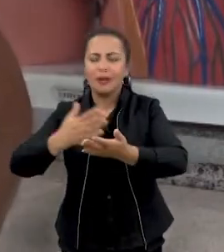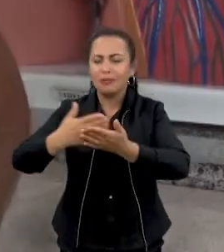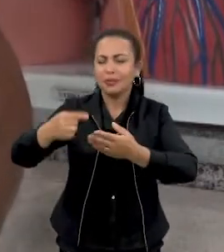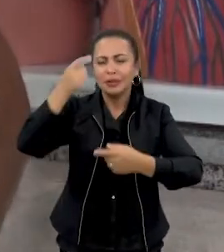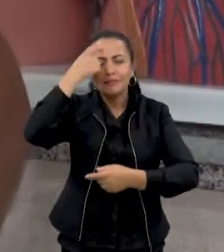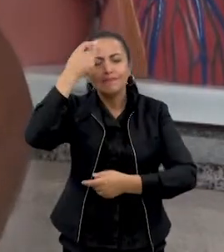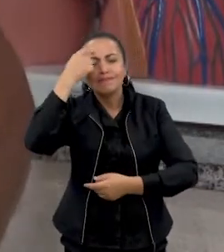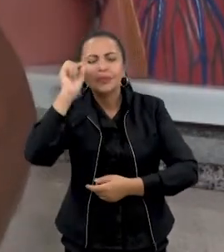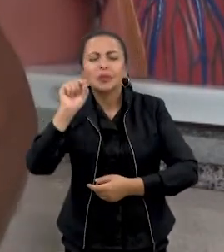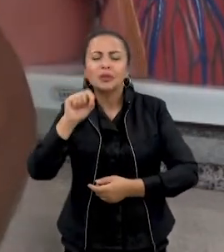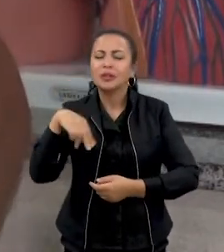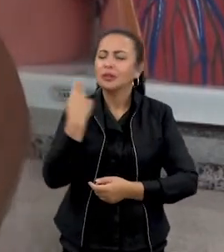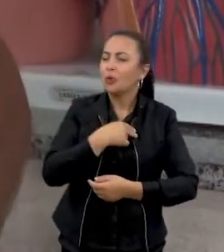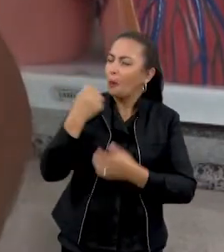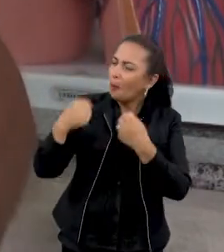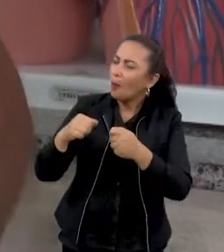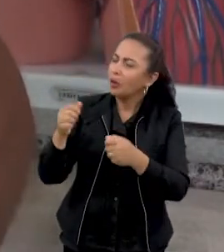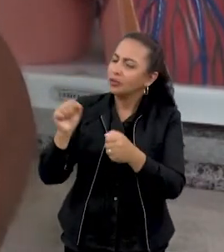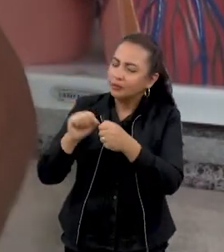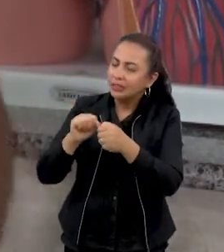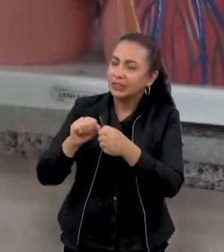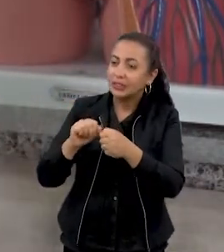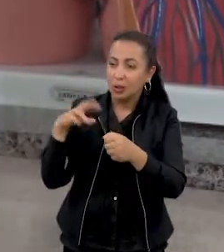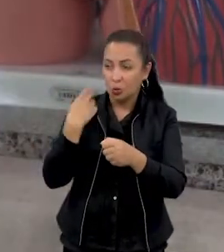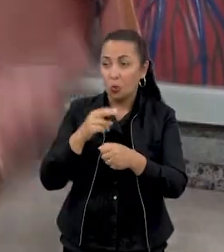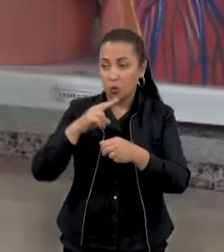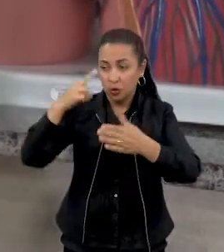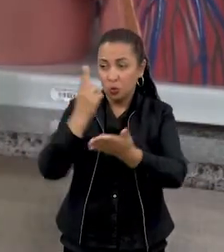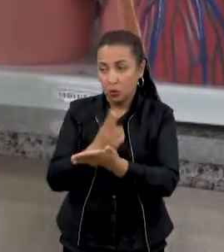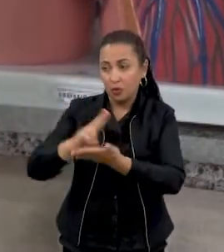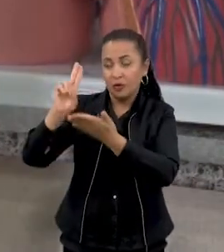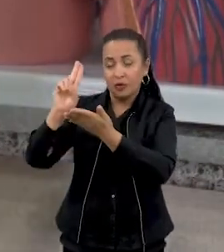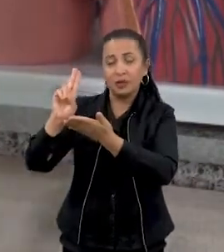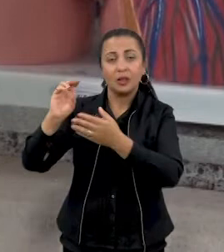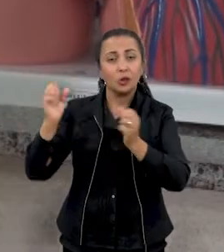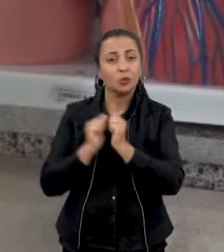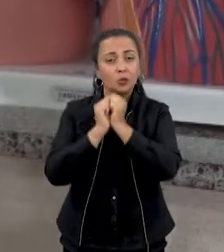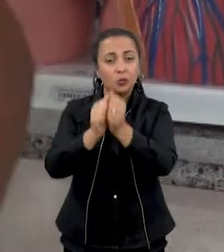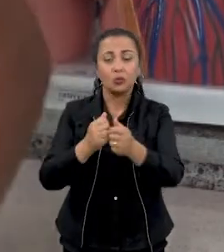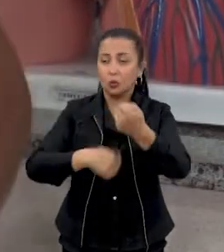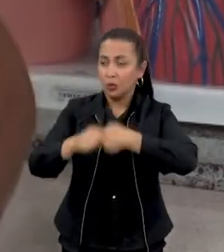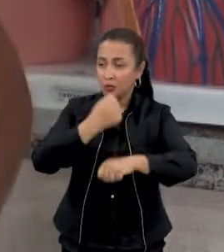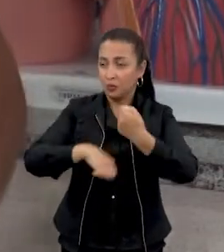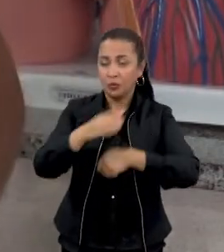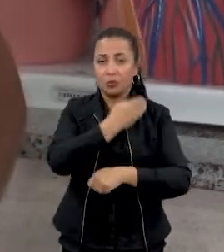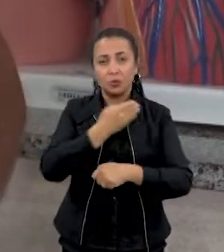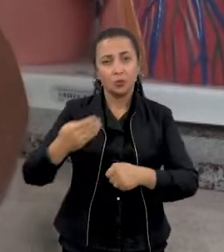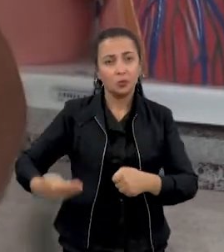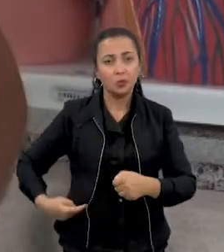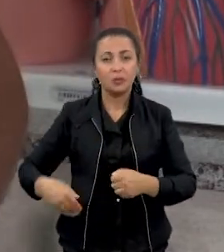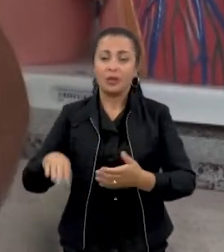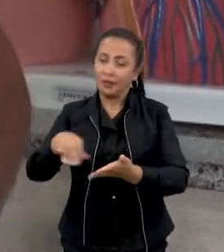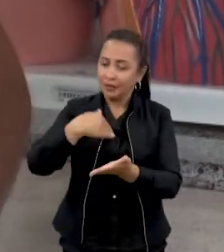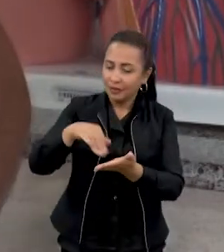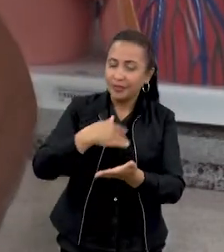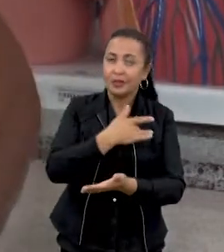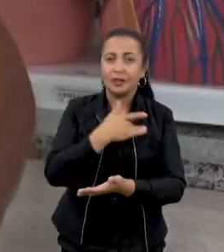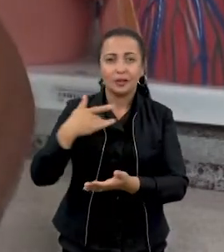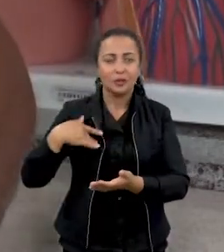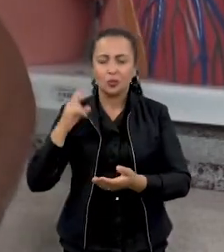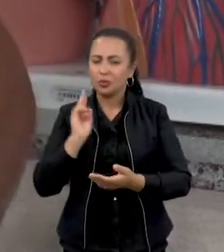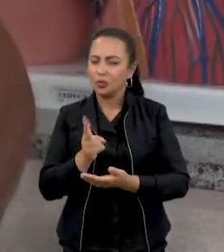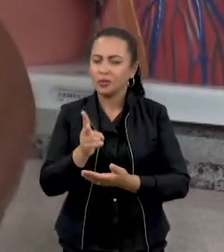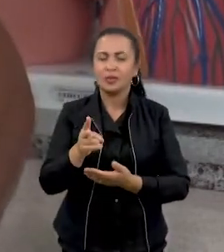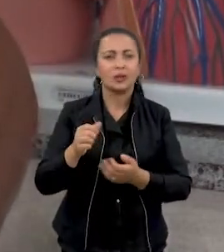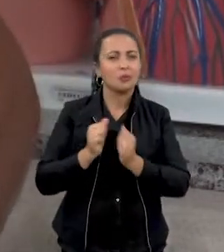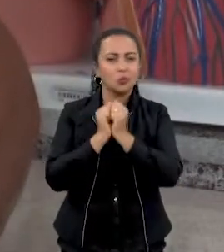começar a pensar sobre o que a gente poderia fazer, eu digo a universidade, junto com a administração pública, e aí a Secretaria de